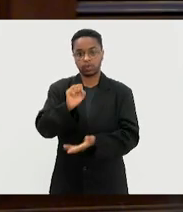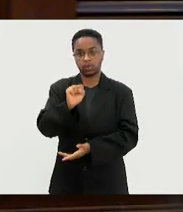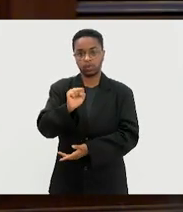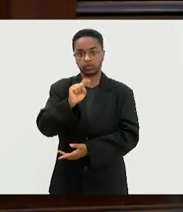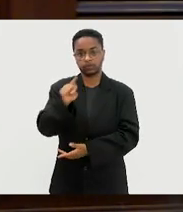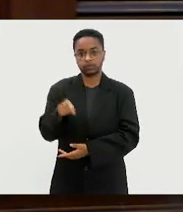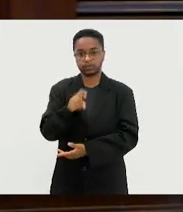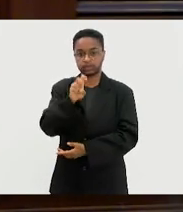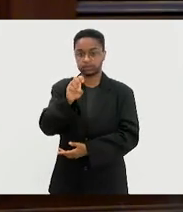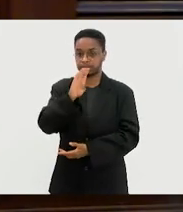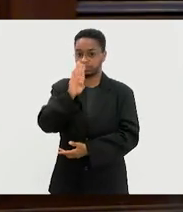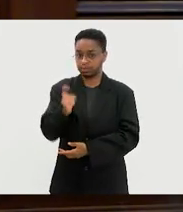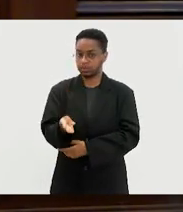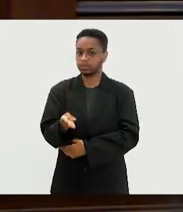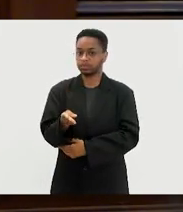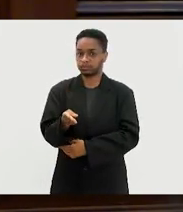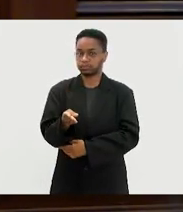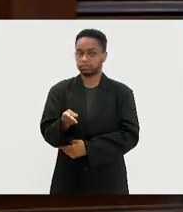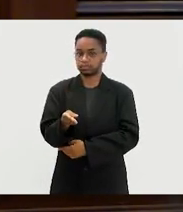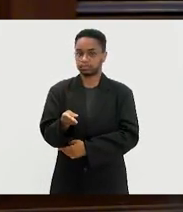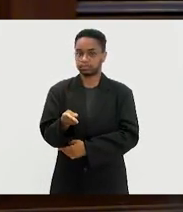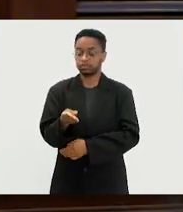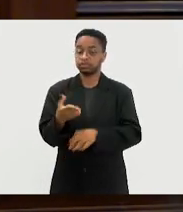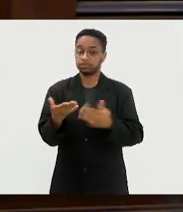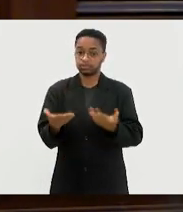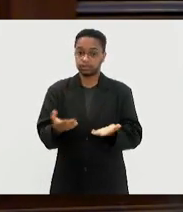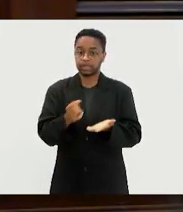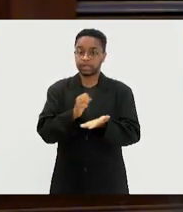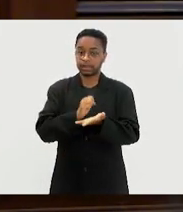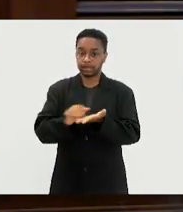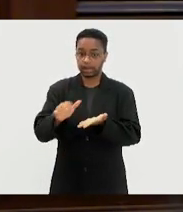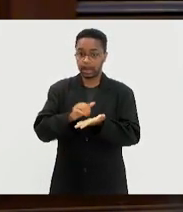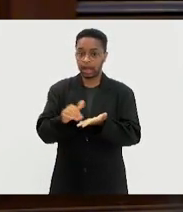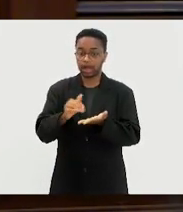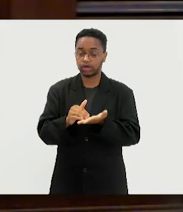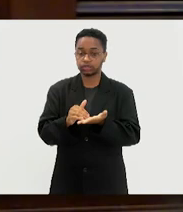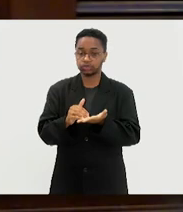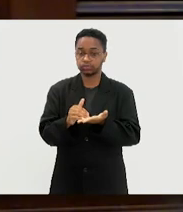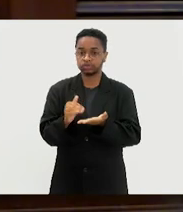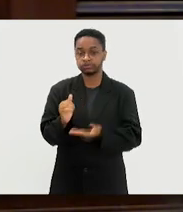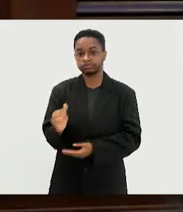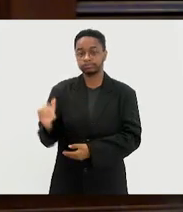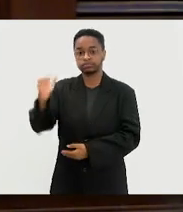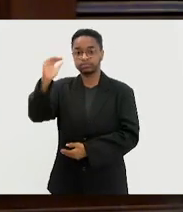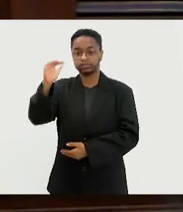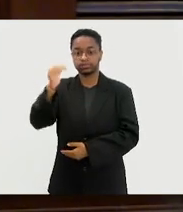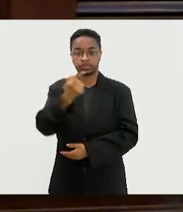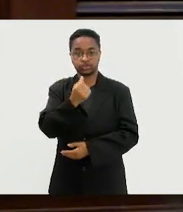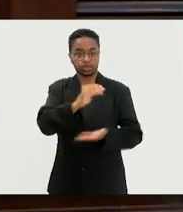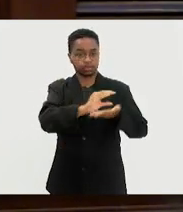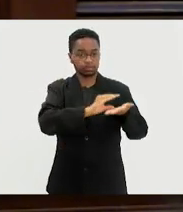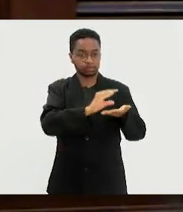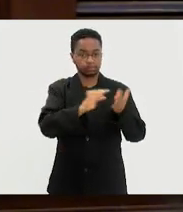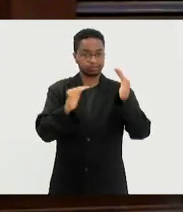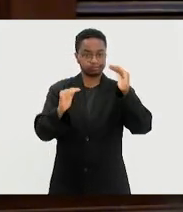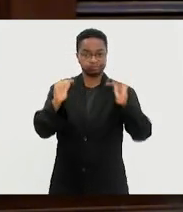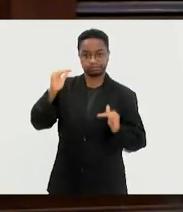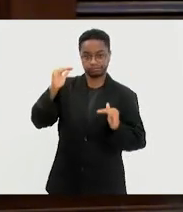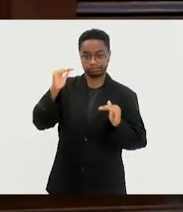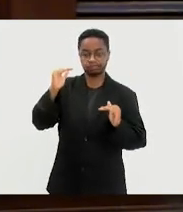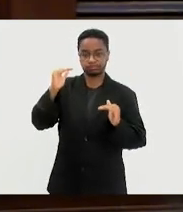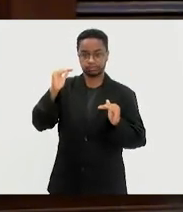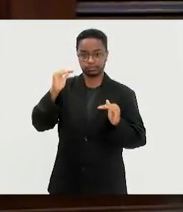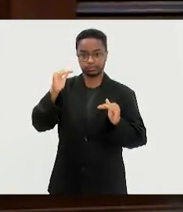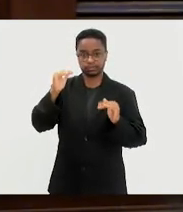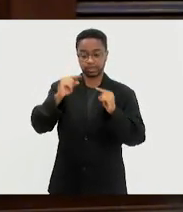é, as despesas são maiores que as receitas em 8 bilhões e meio.